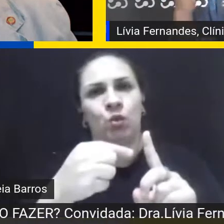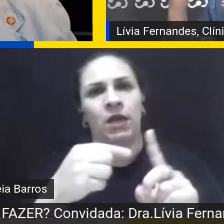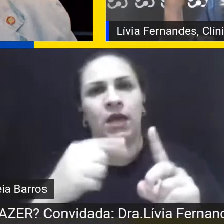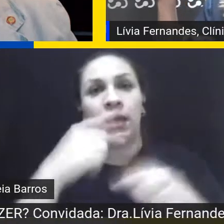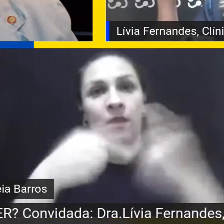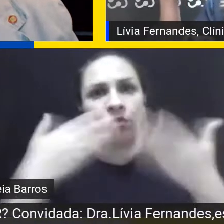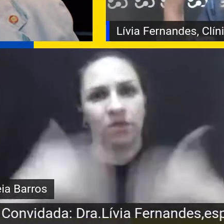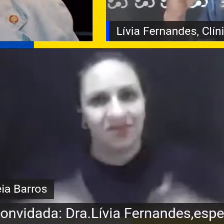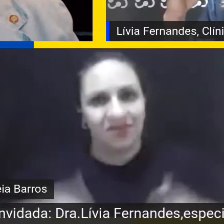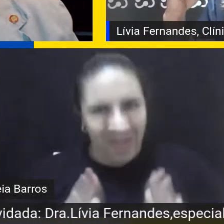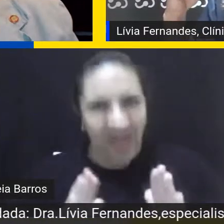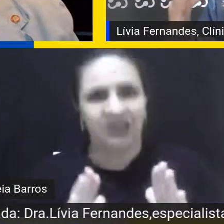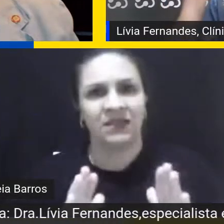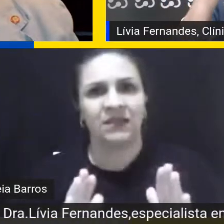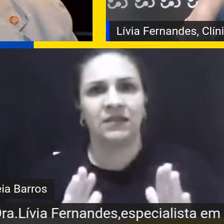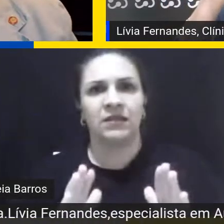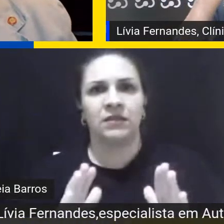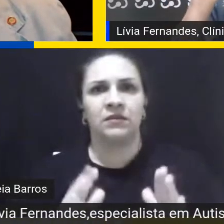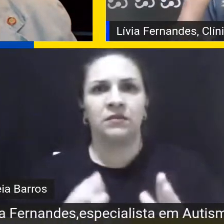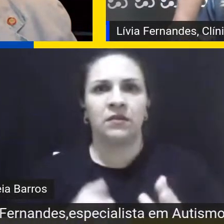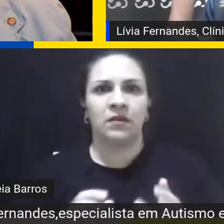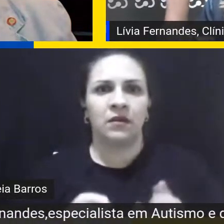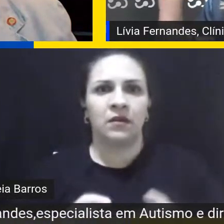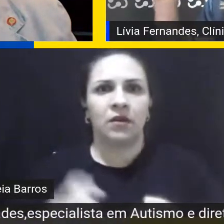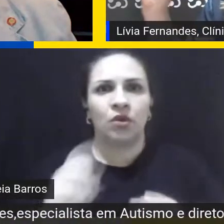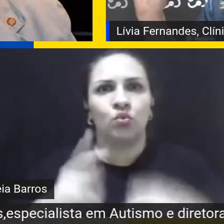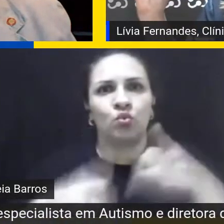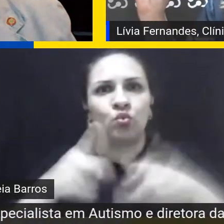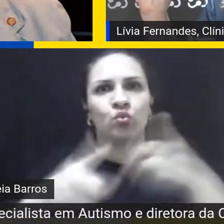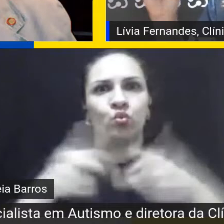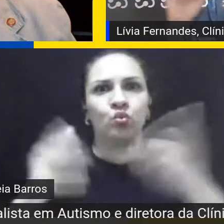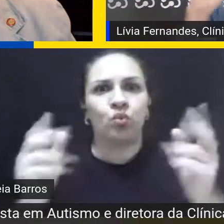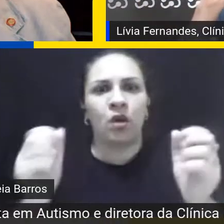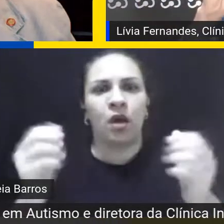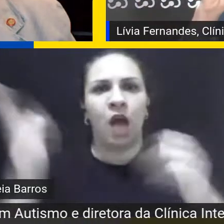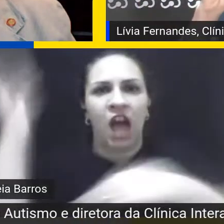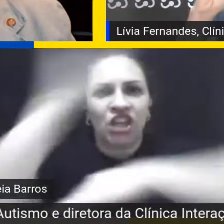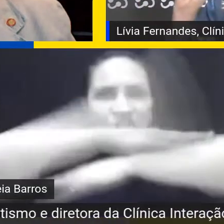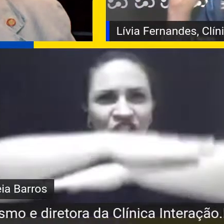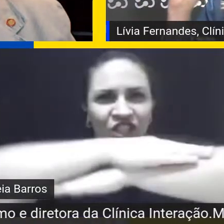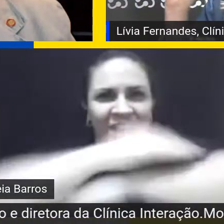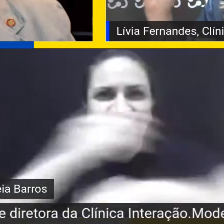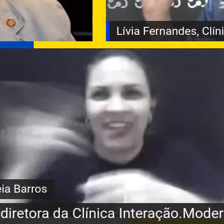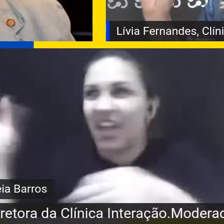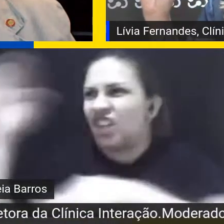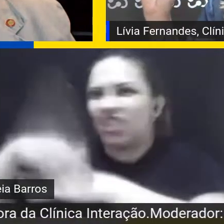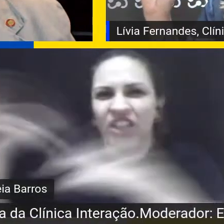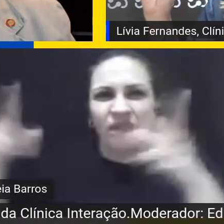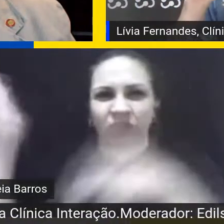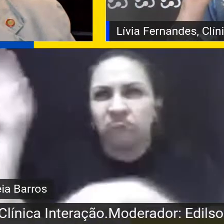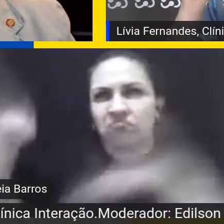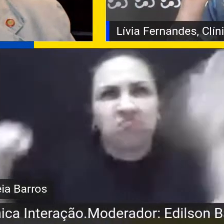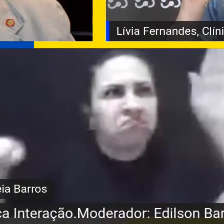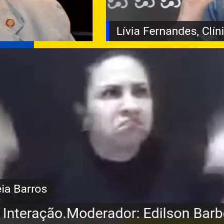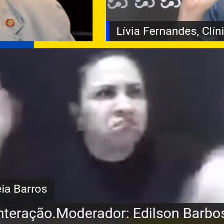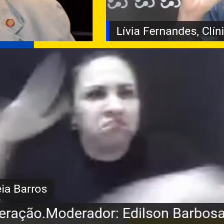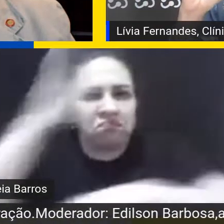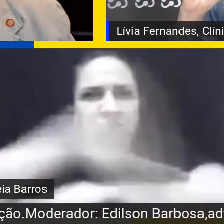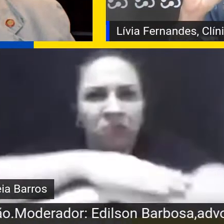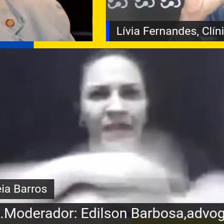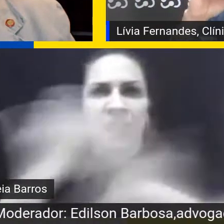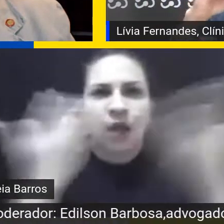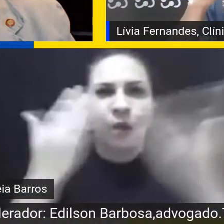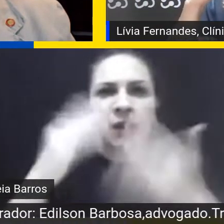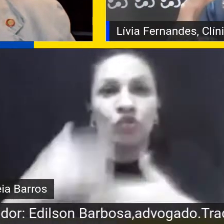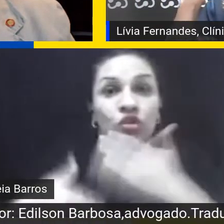materno, ela está ali dentro do trem e todas as janelinhas estão fechadas. Com o desenvolvimento dessa criança, uma